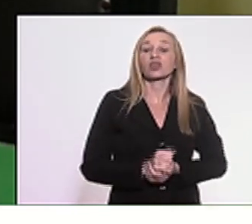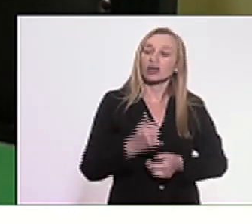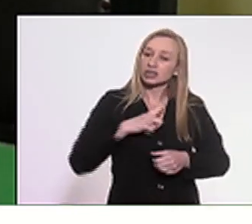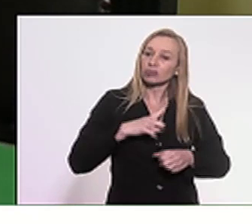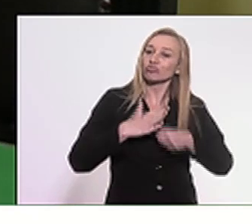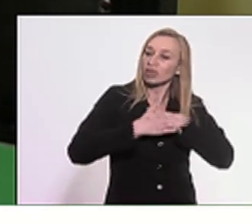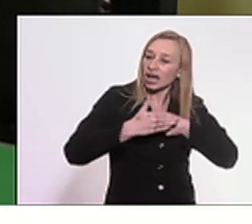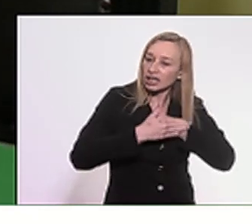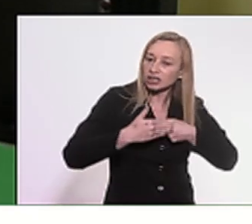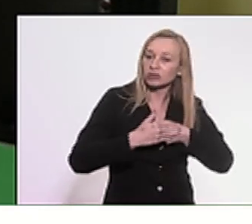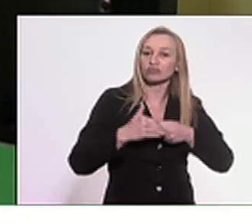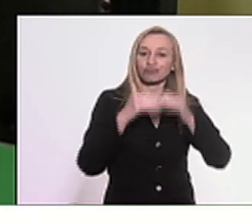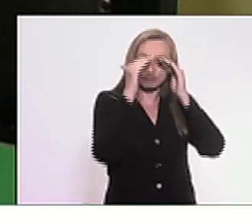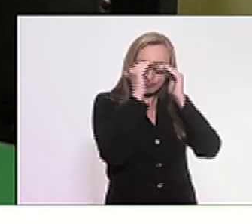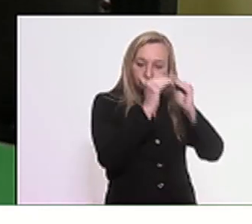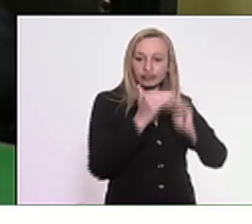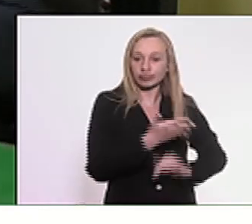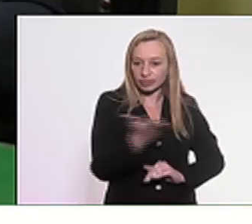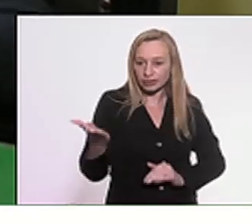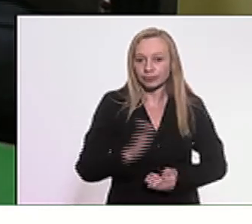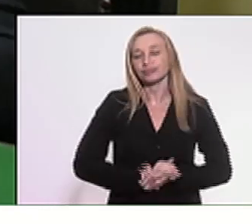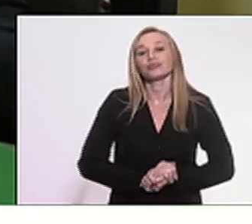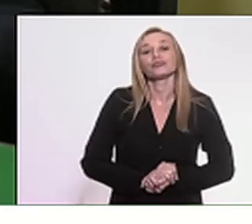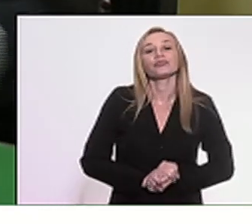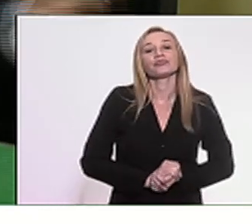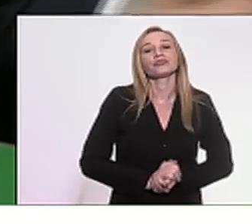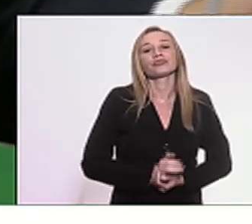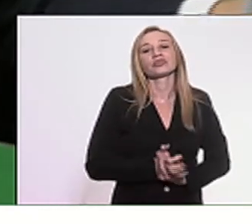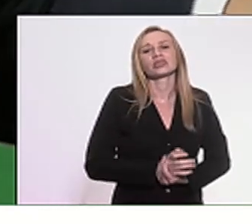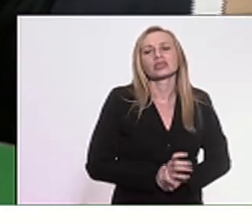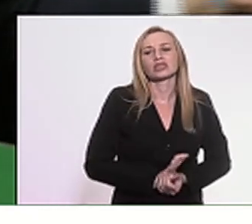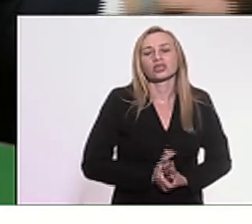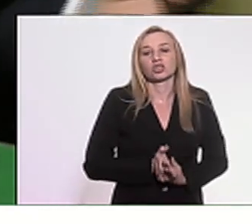muito grande, um respeito muito grande por vocês.